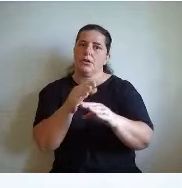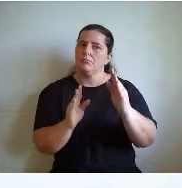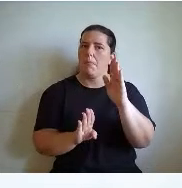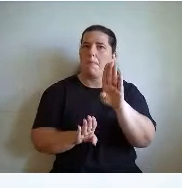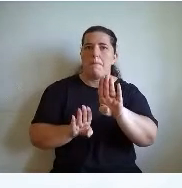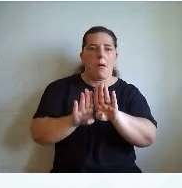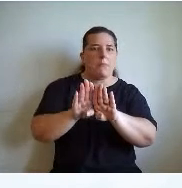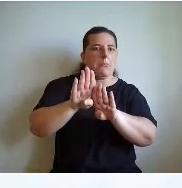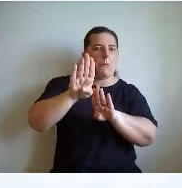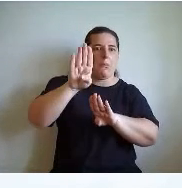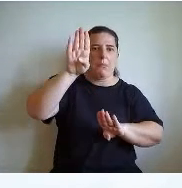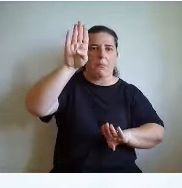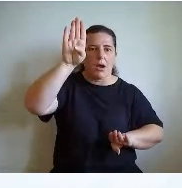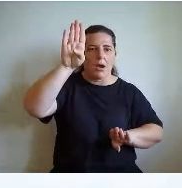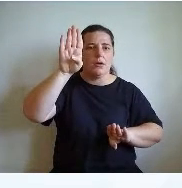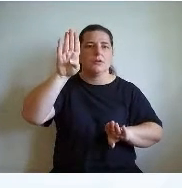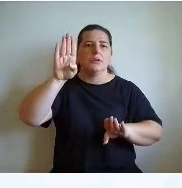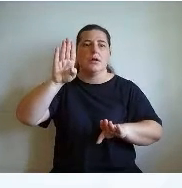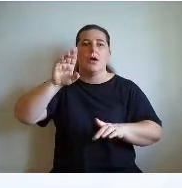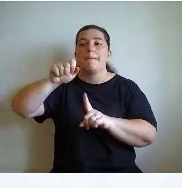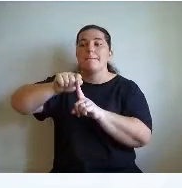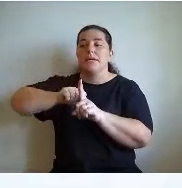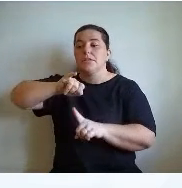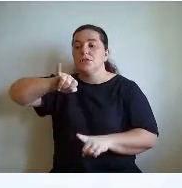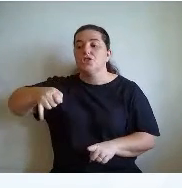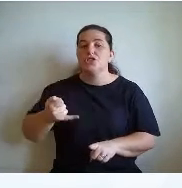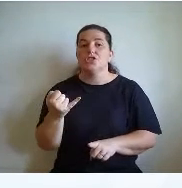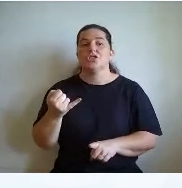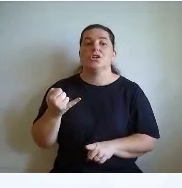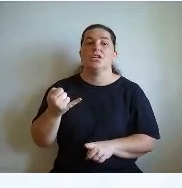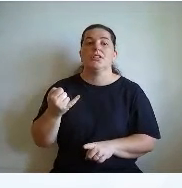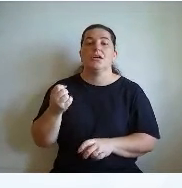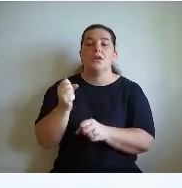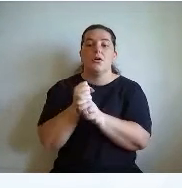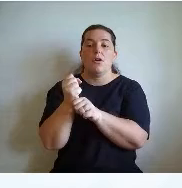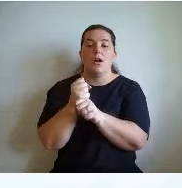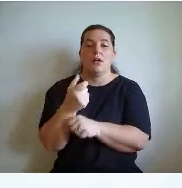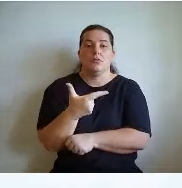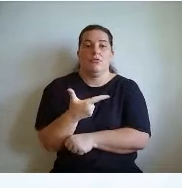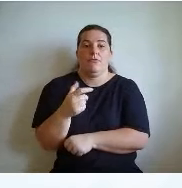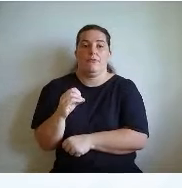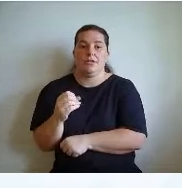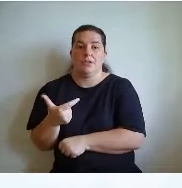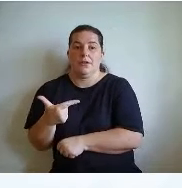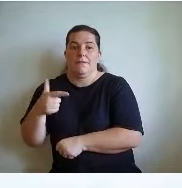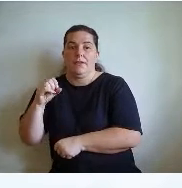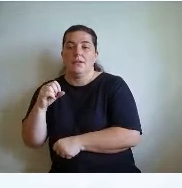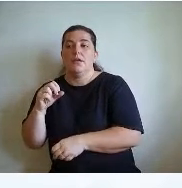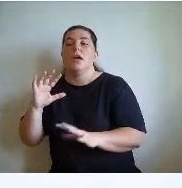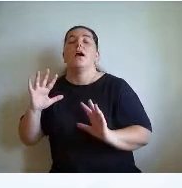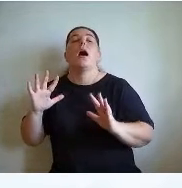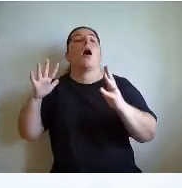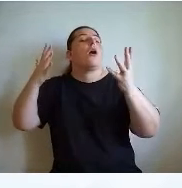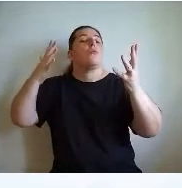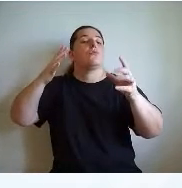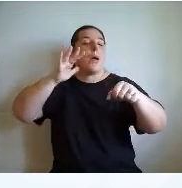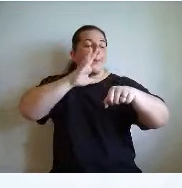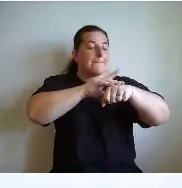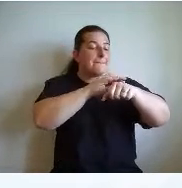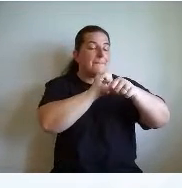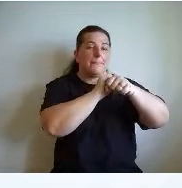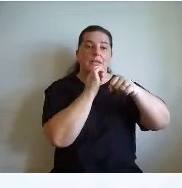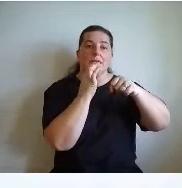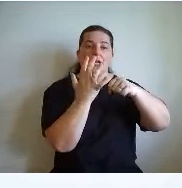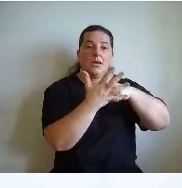em janeiro de 2020. Sim. Veio uma pandemia. Junto com isso,